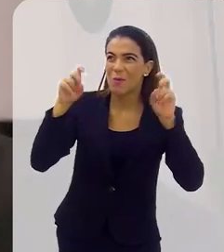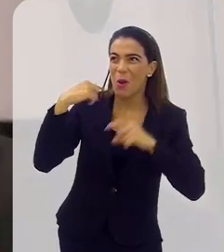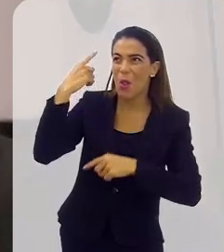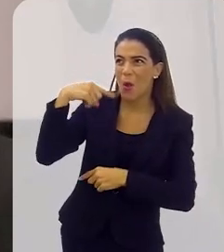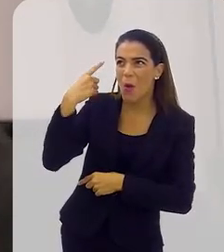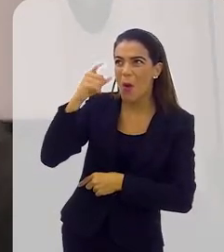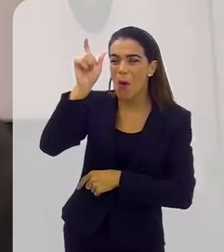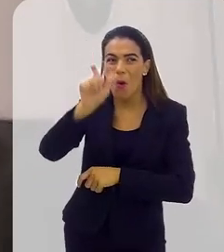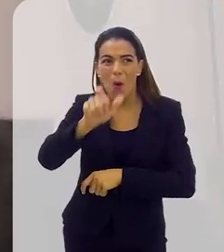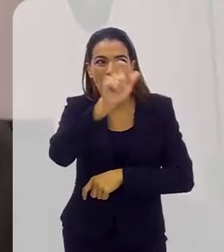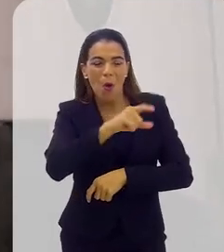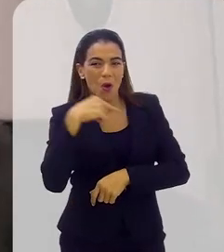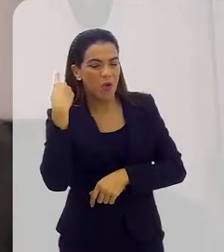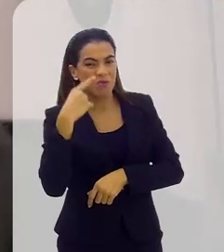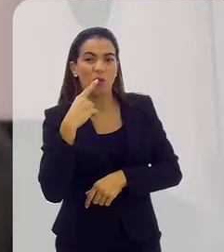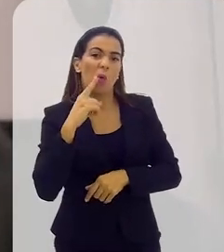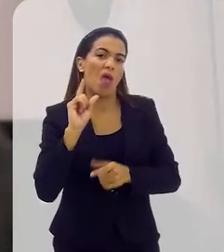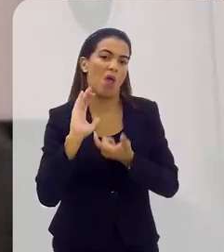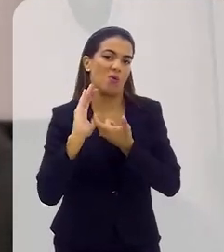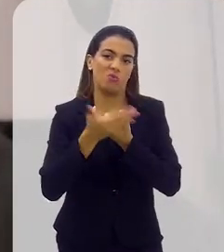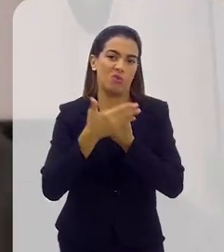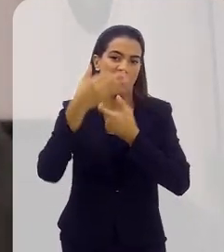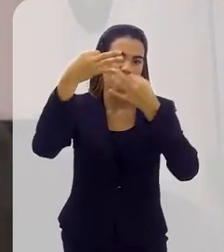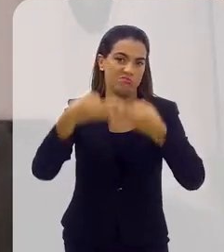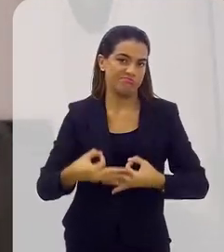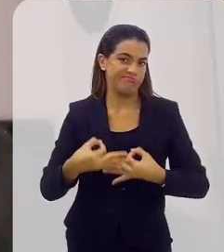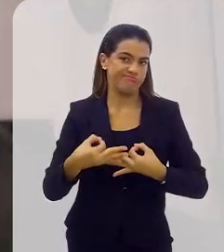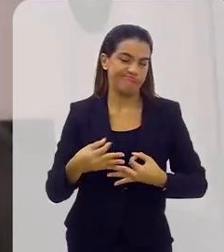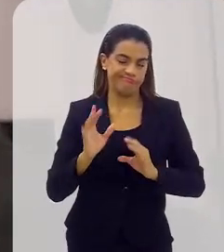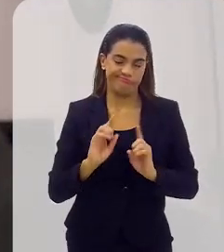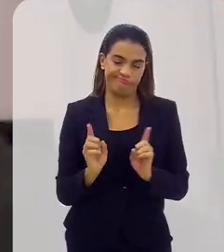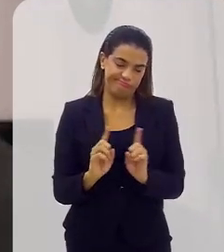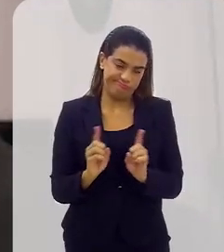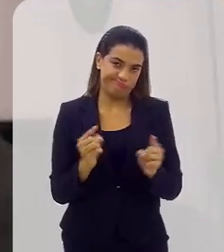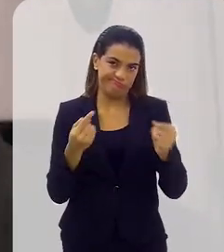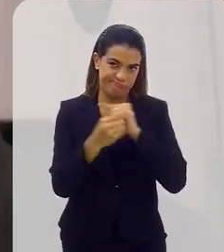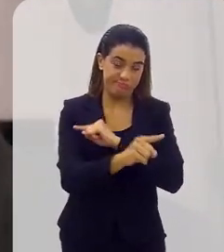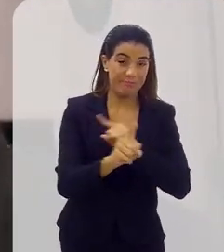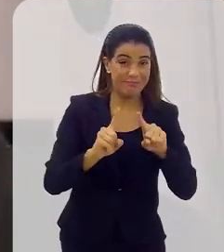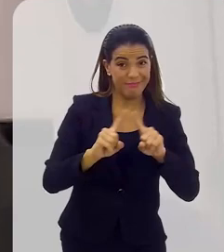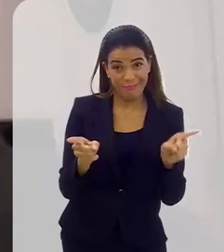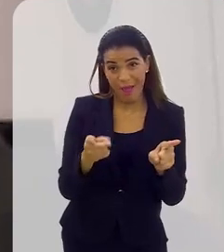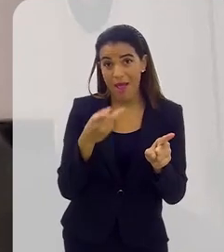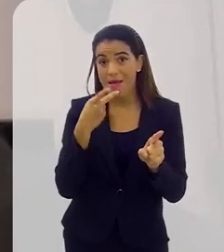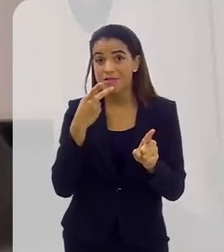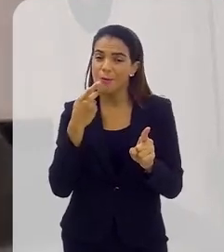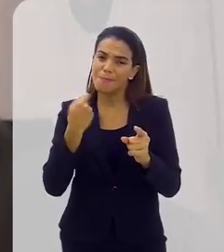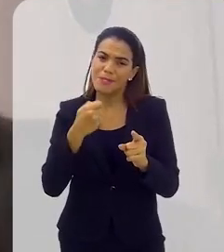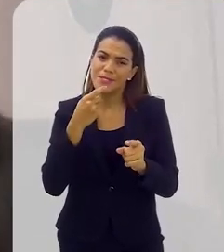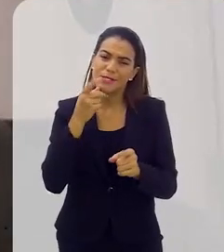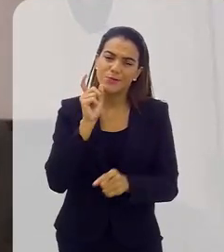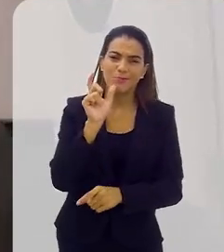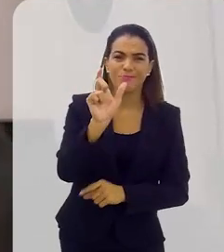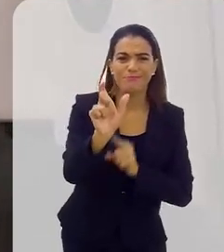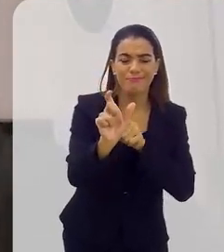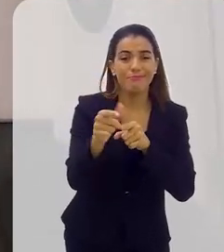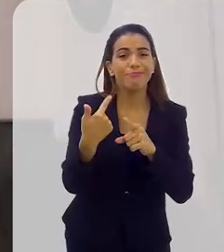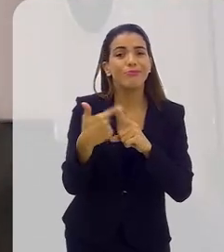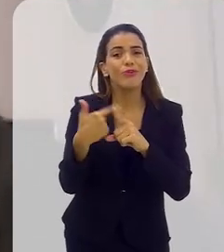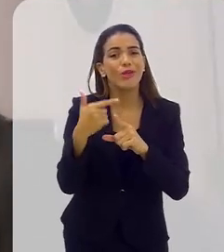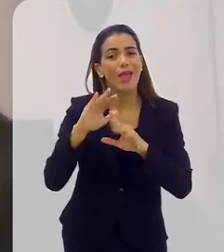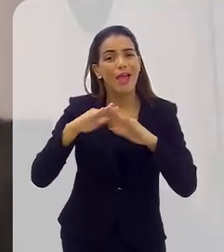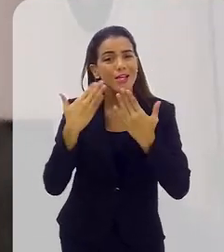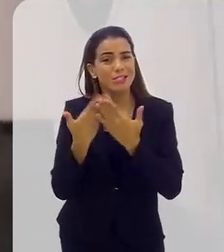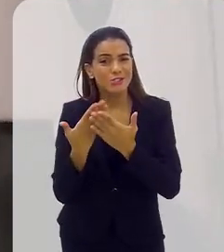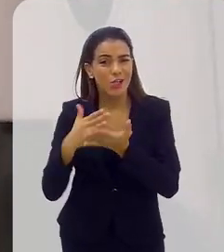de louco, de loucura, não é o termo exato, né? Politicamente correto não é o termo exato, mas eu tenho que me referir desse jeito, que foi